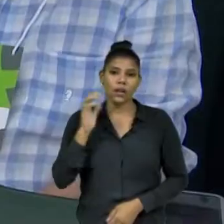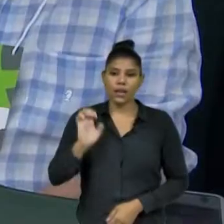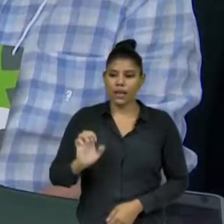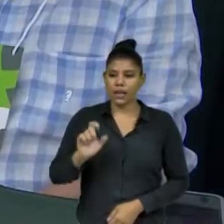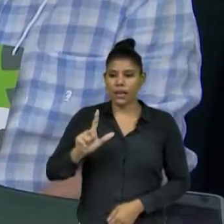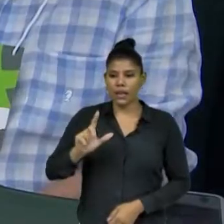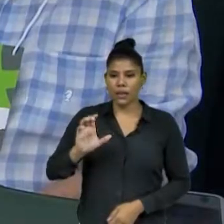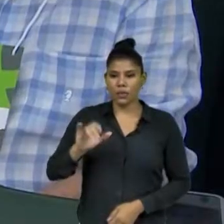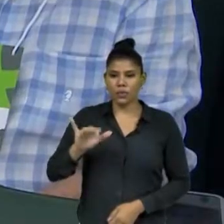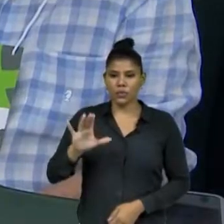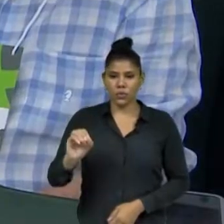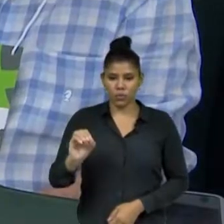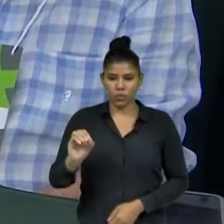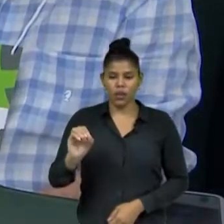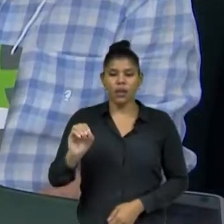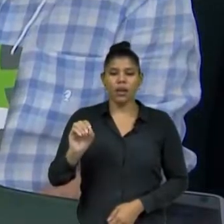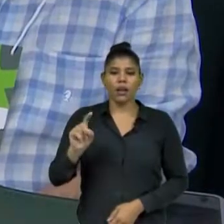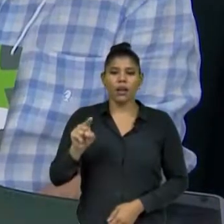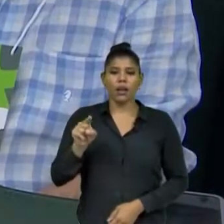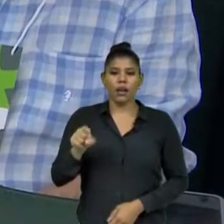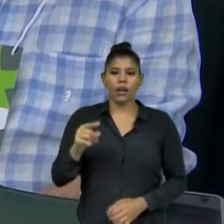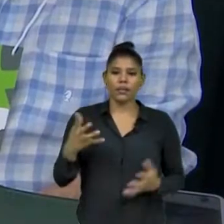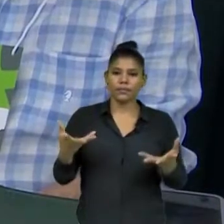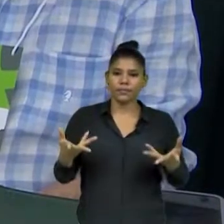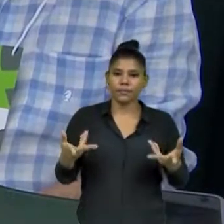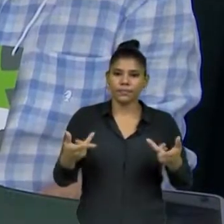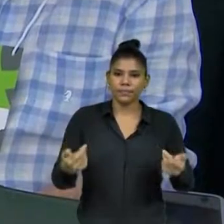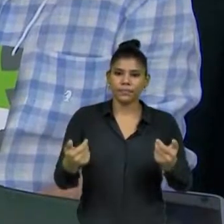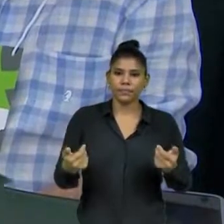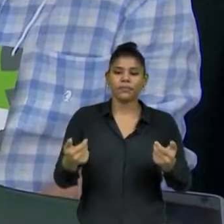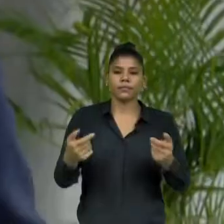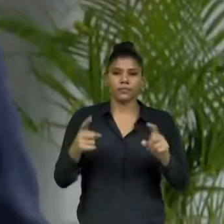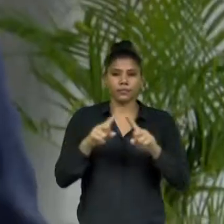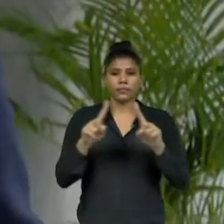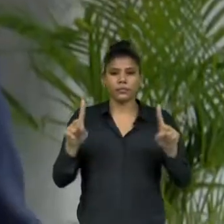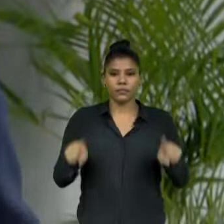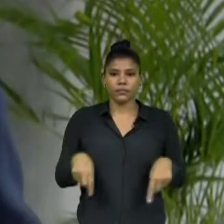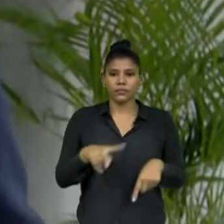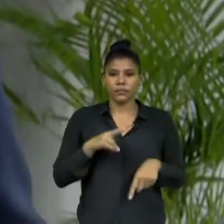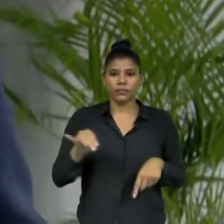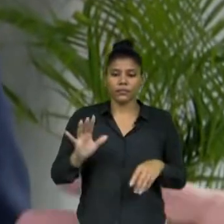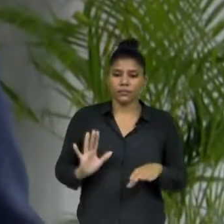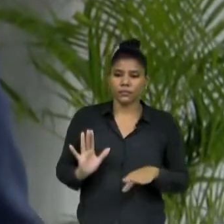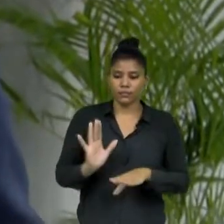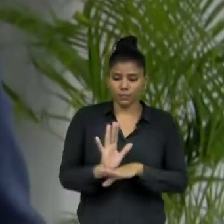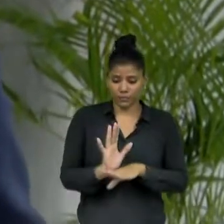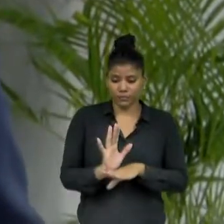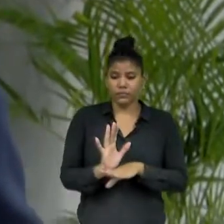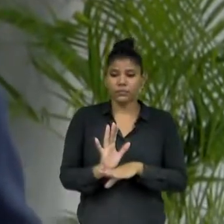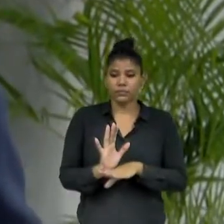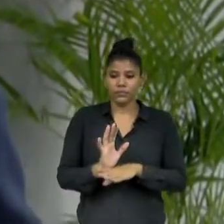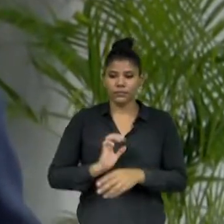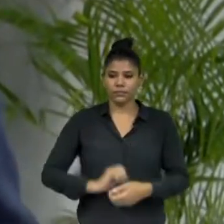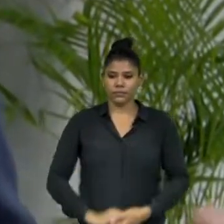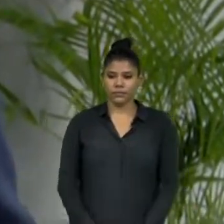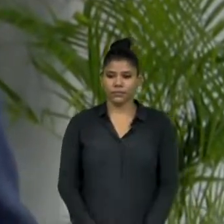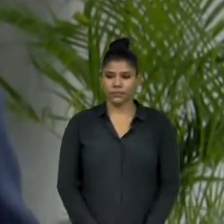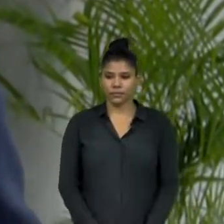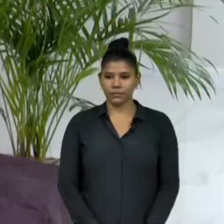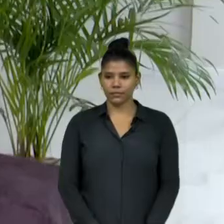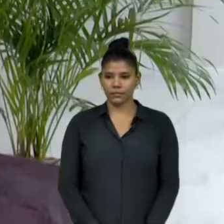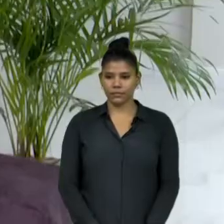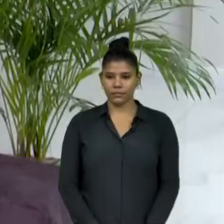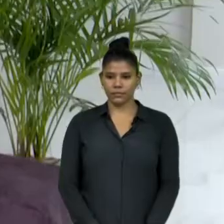importância o programa que vai atender às demandas de vulnerabilidade social que mais se relacionam com o aumento da